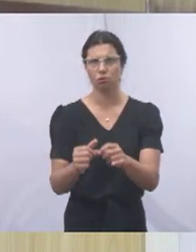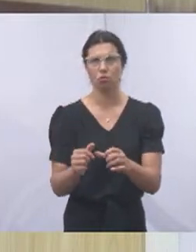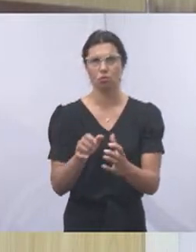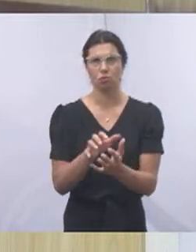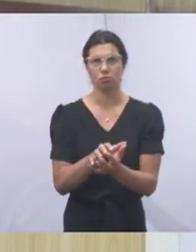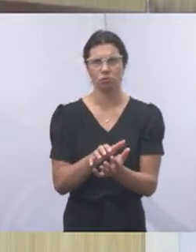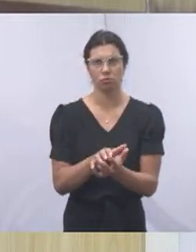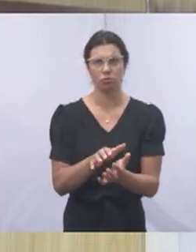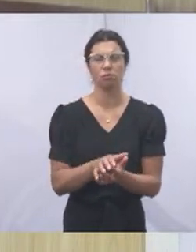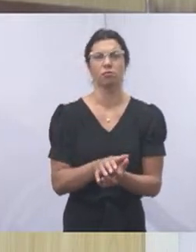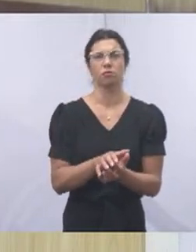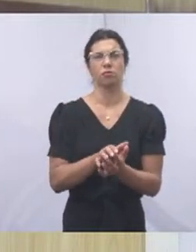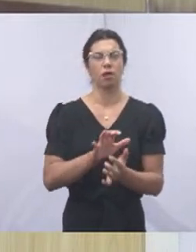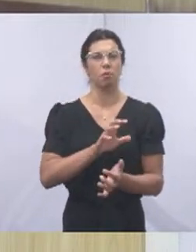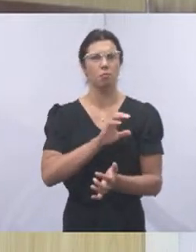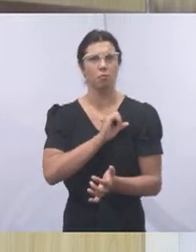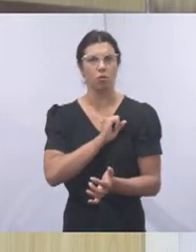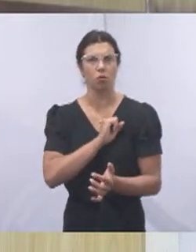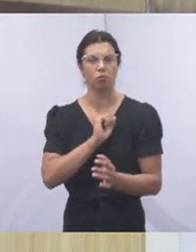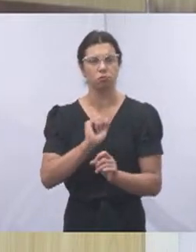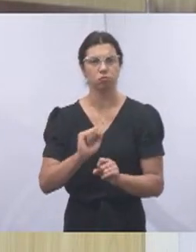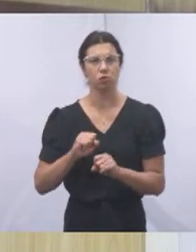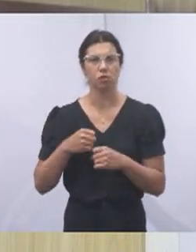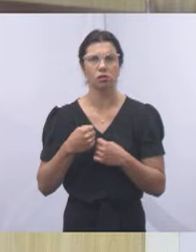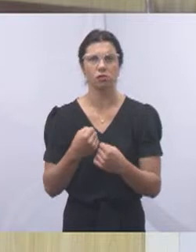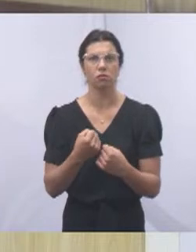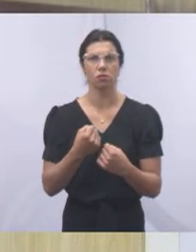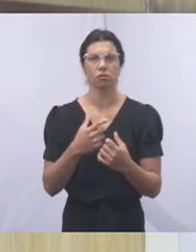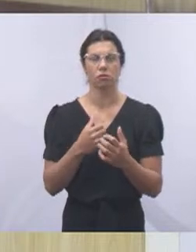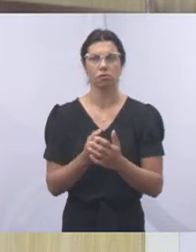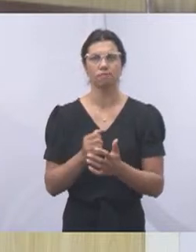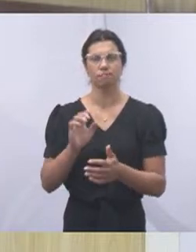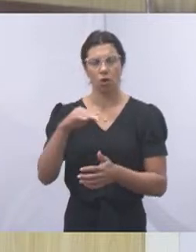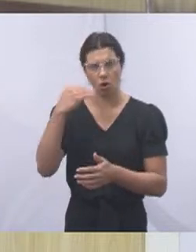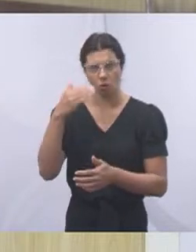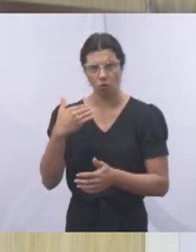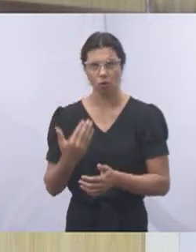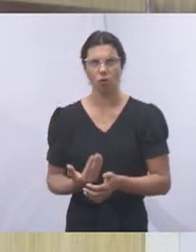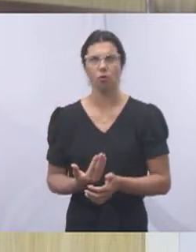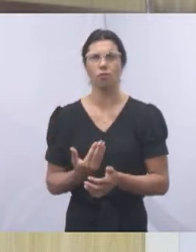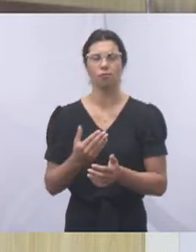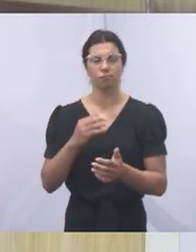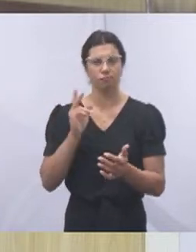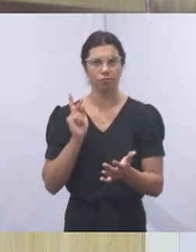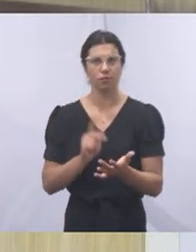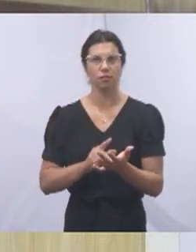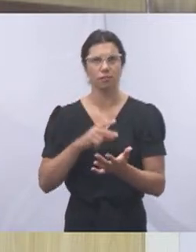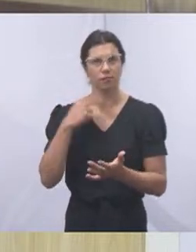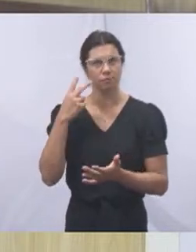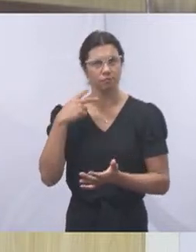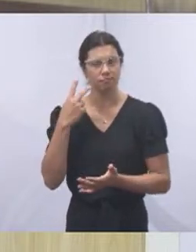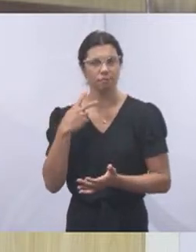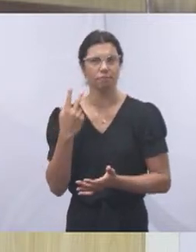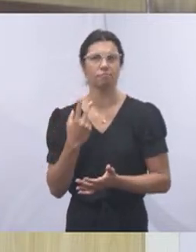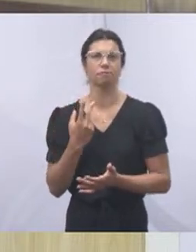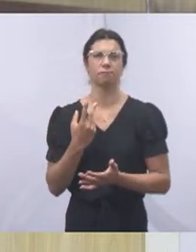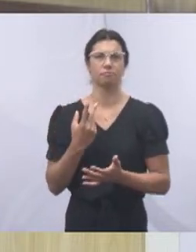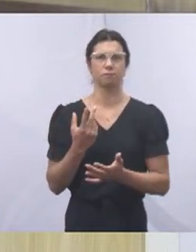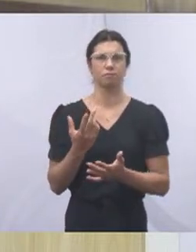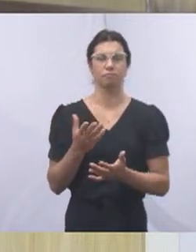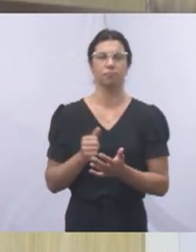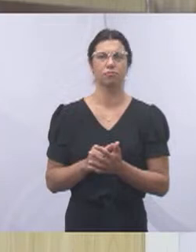muita dedicação, com muito amor, e Vossa Senhoria honrou realmente a função de vereador nessa cidade. Então,